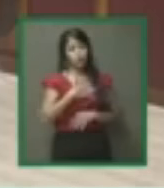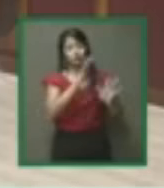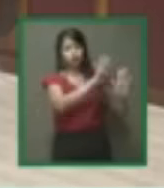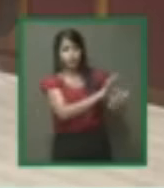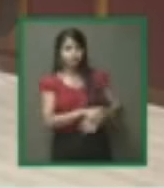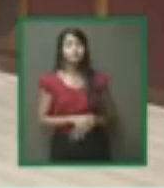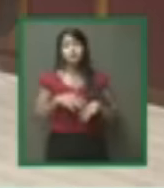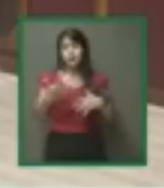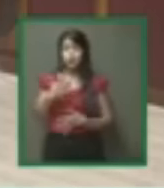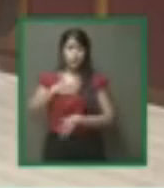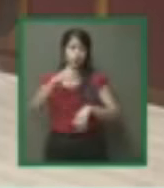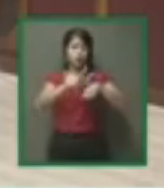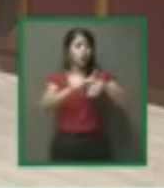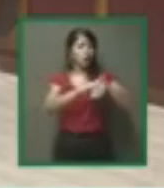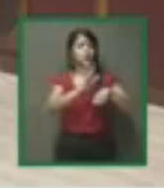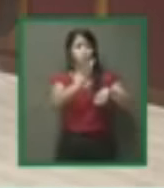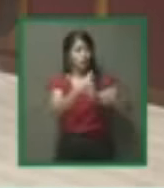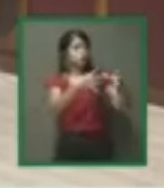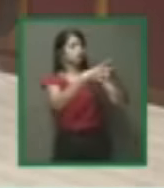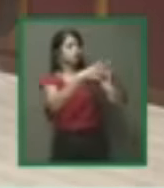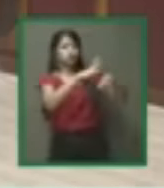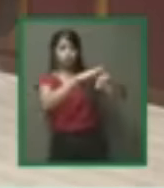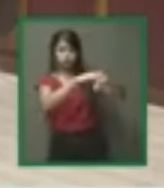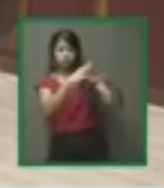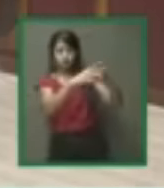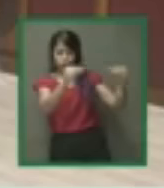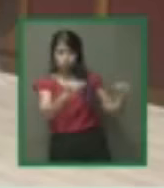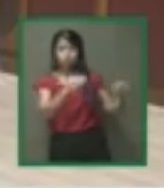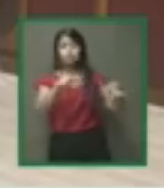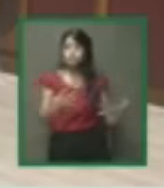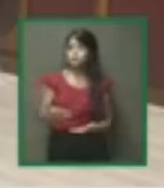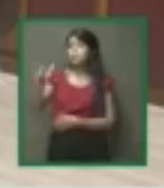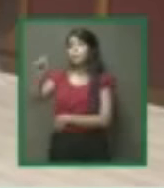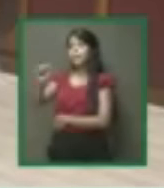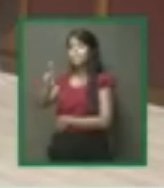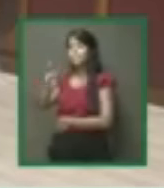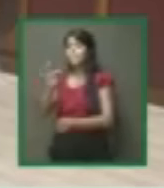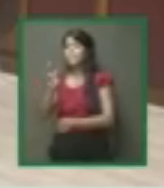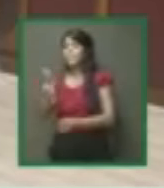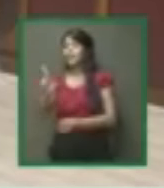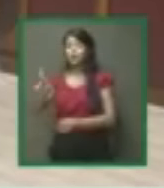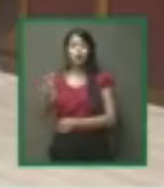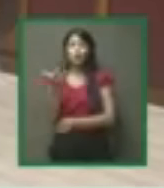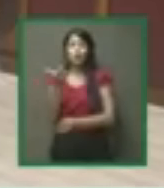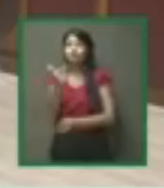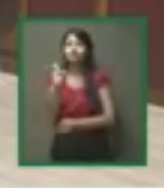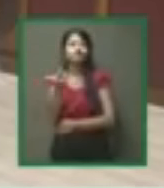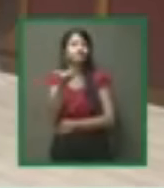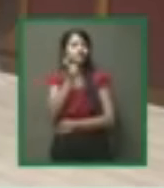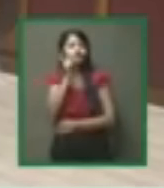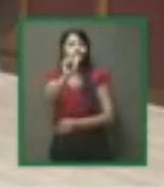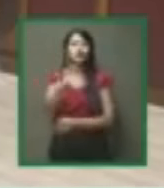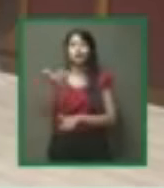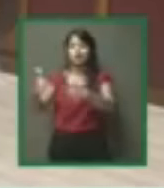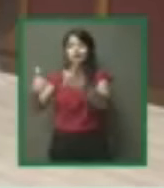Após o meu irmão se recuperar, né, e o Arthur não ter conseguido emprego lá, na verdade, ele nem chegou